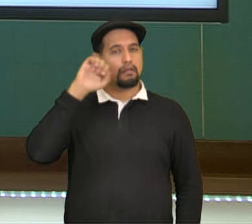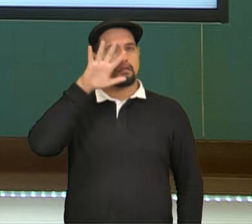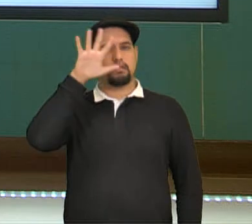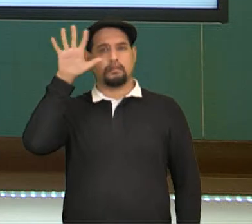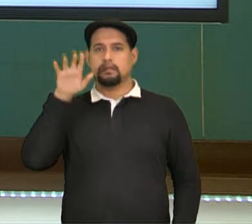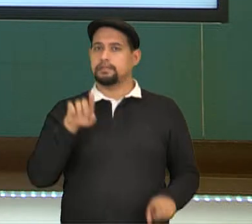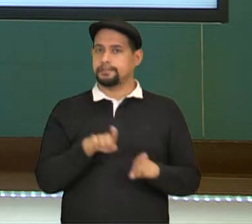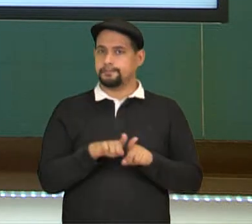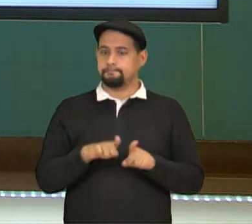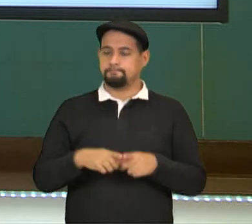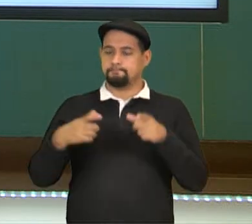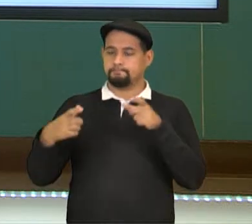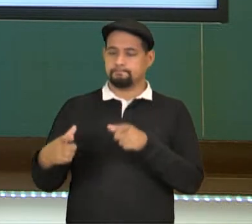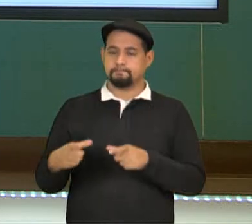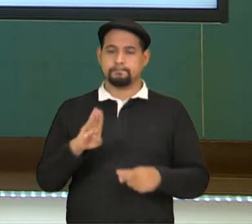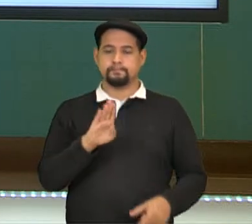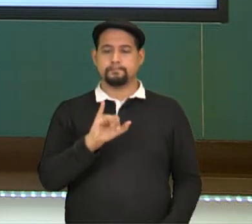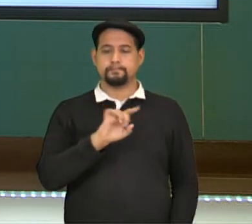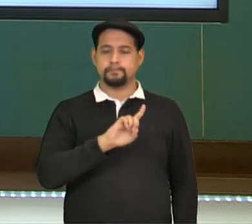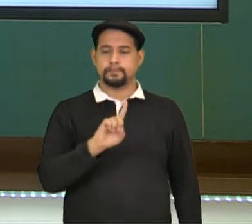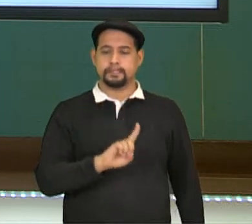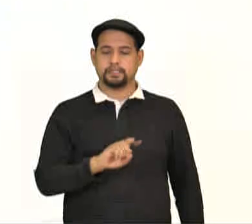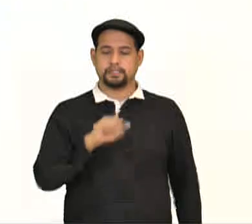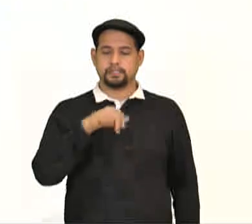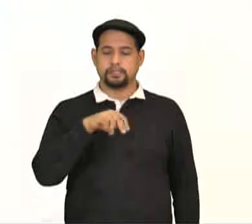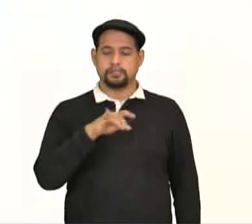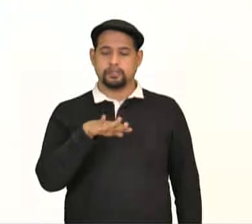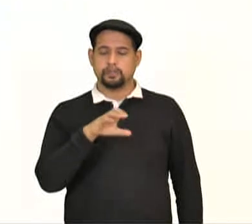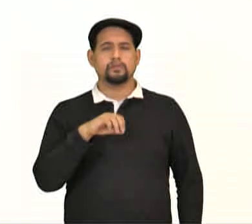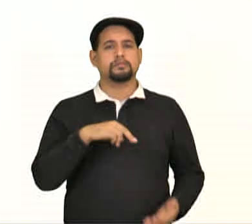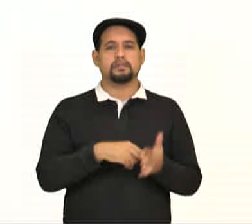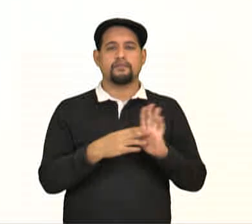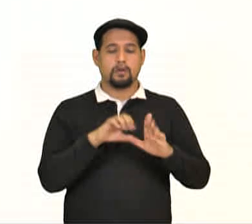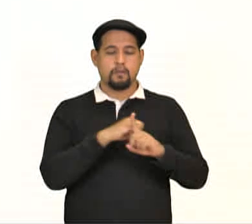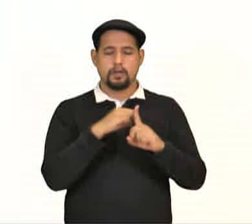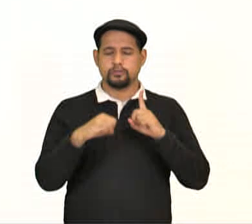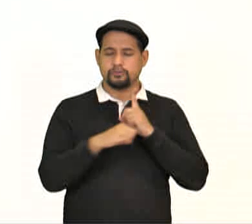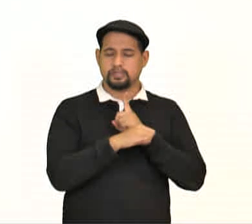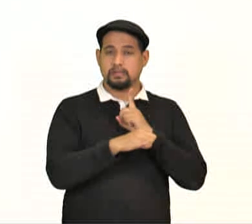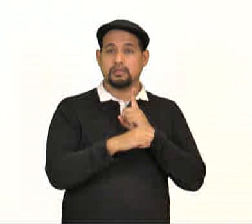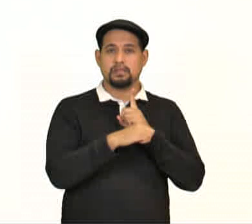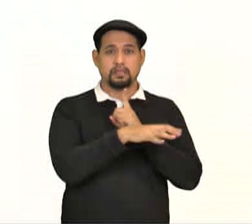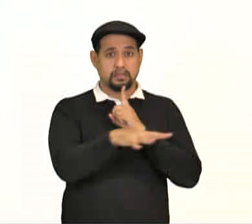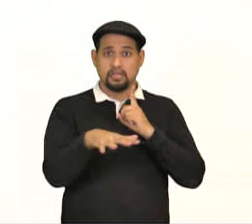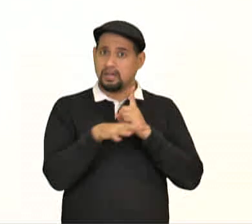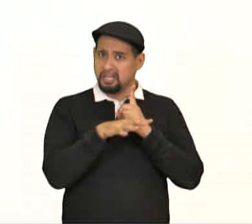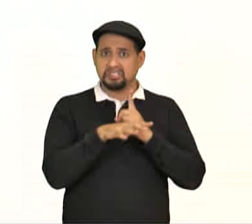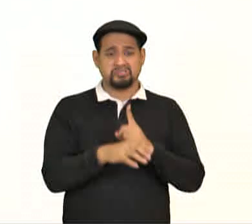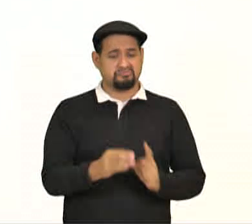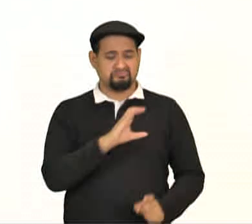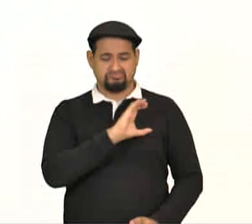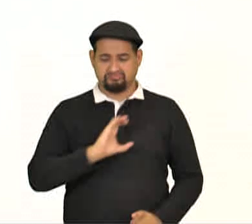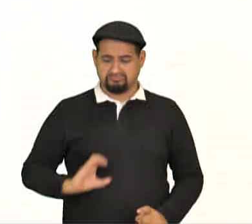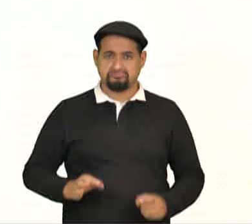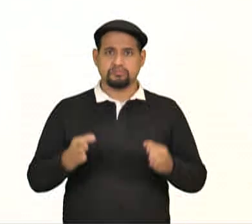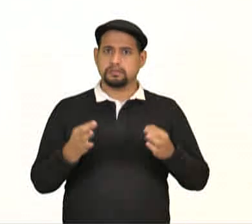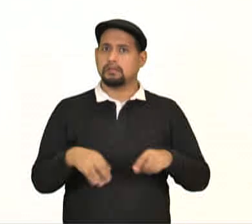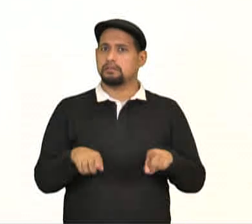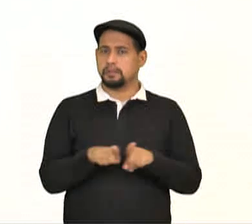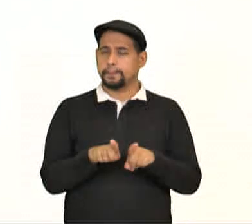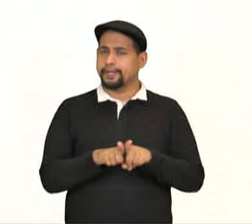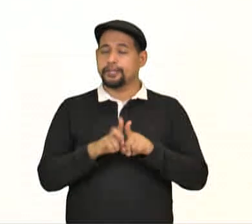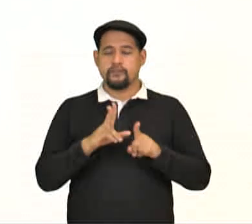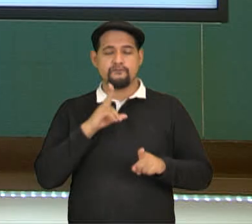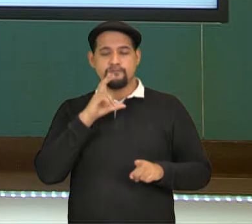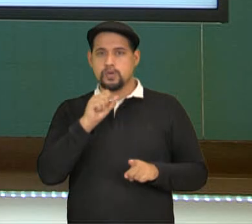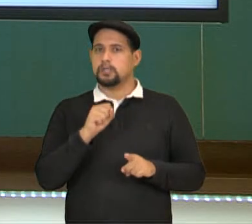Império Bizantino. Tratava-se de uma sociedade muito cristianizada e muito religiosa, e havia certa relação com o papado. Lá